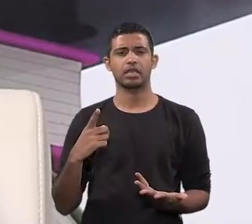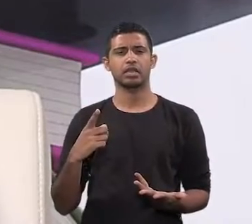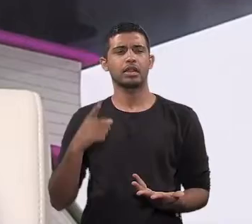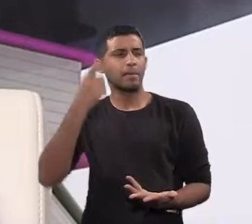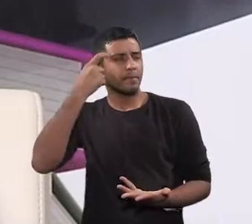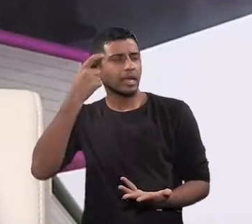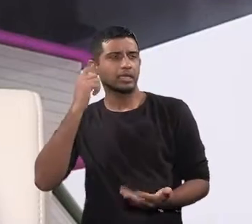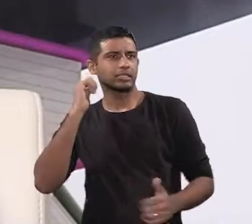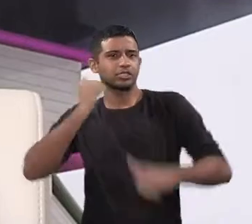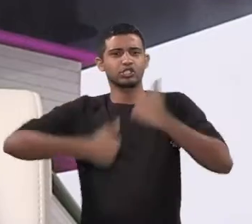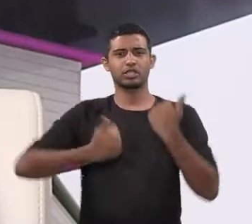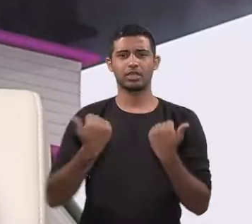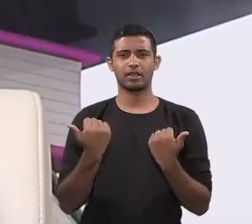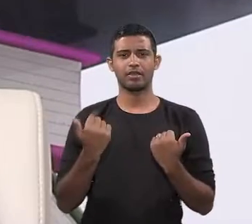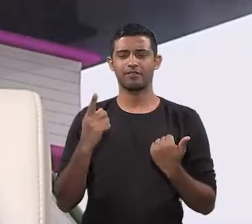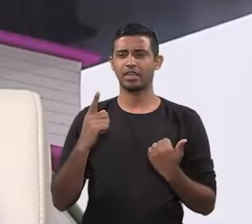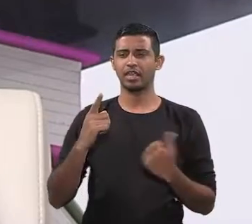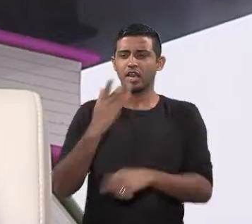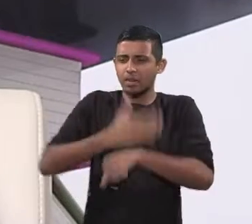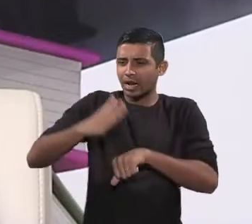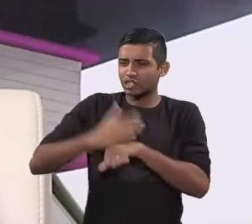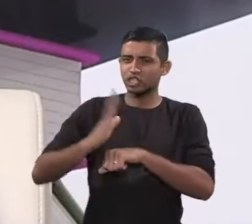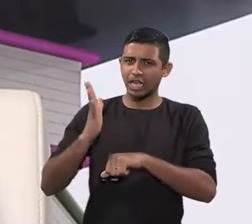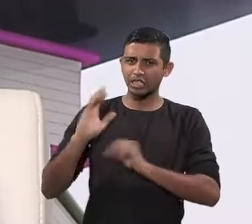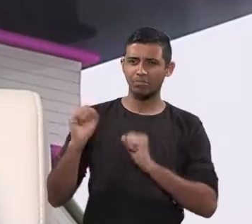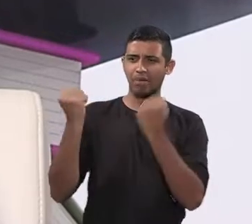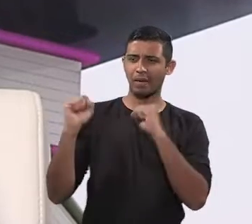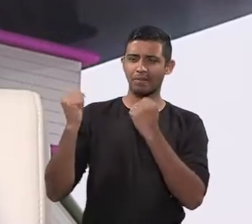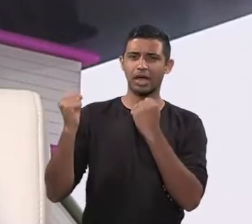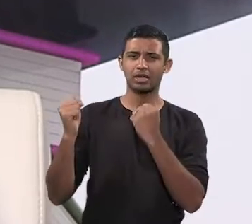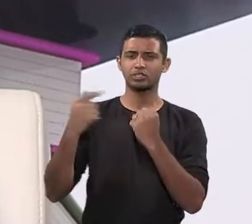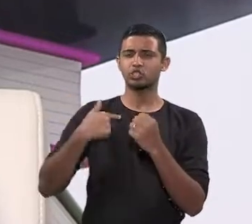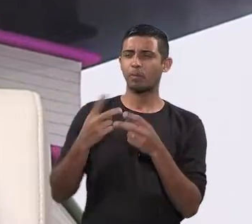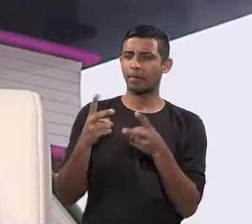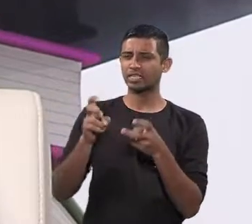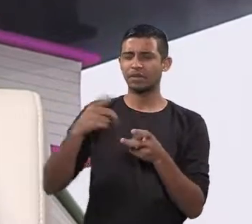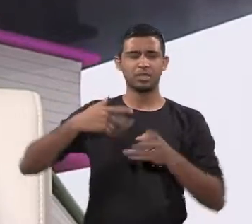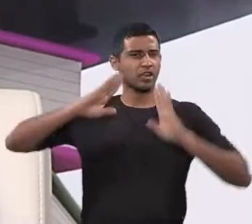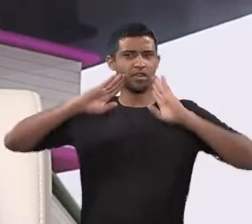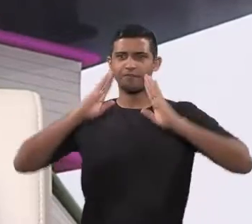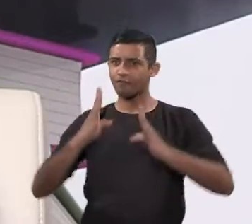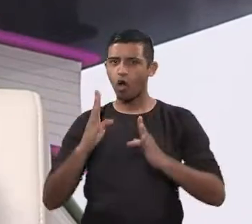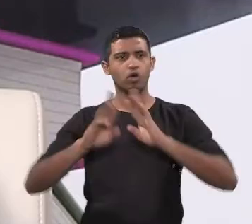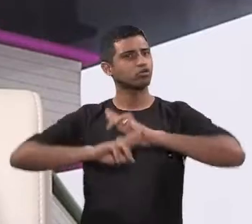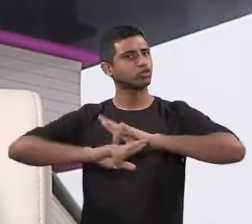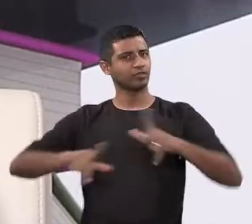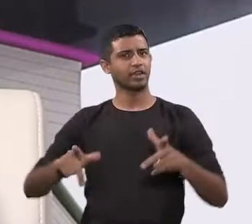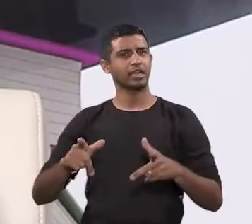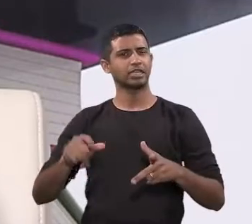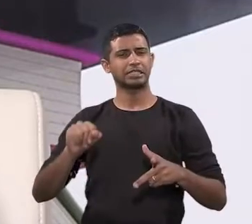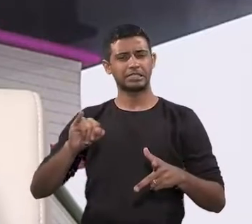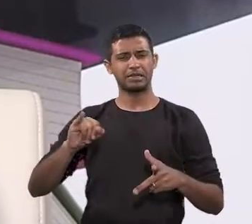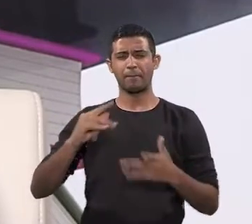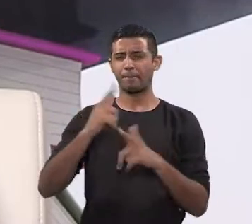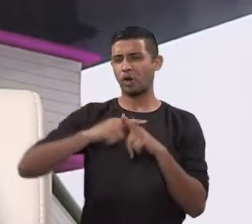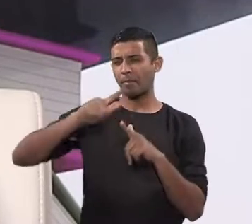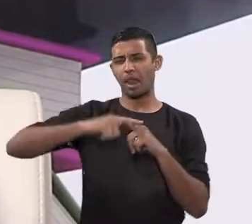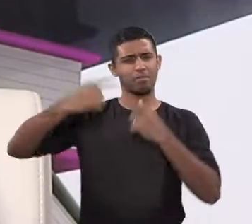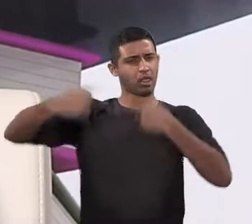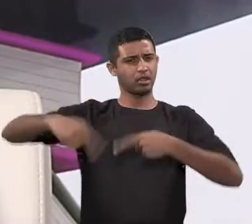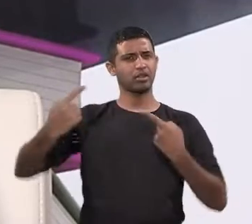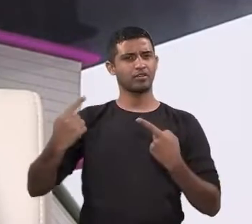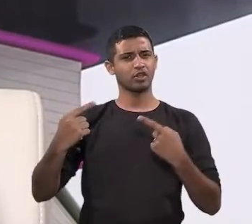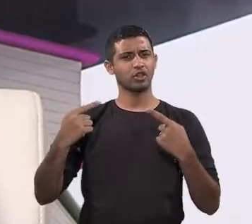de ser atleta, de vir de práticas de esporte, a gente observa que ele tem uma determinação diferente frente aos desafios que a